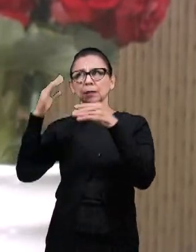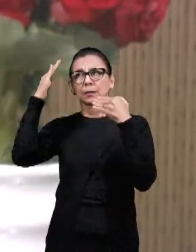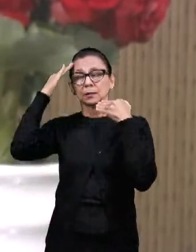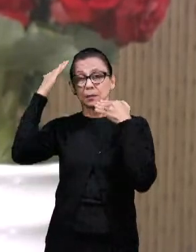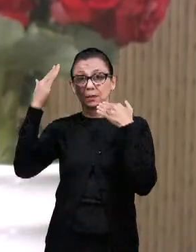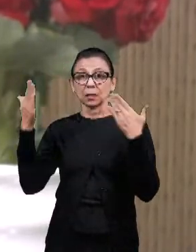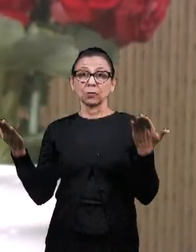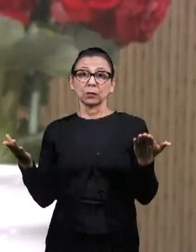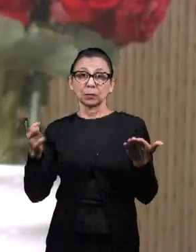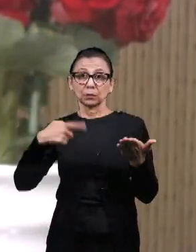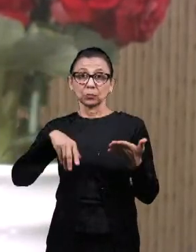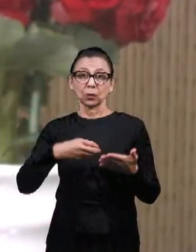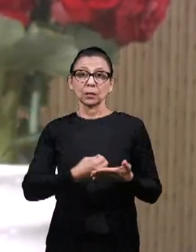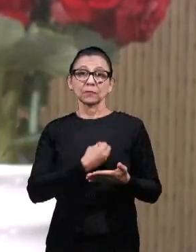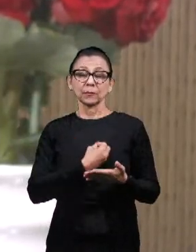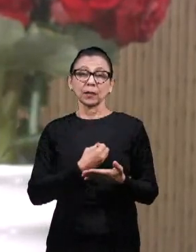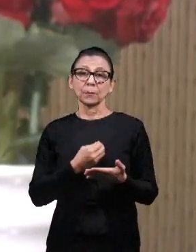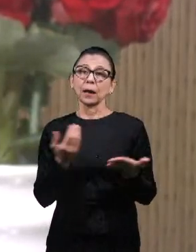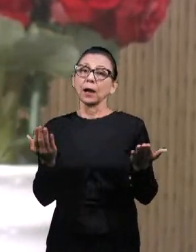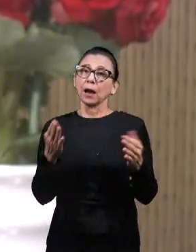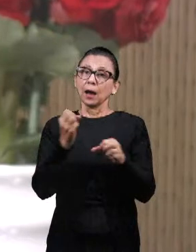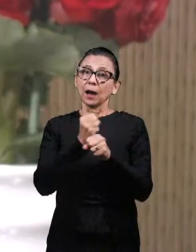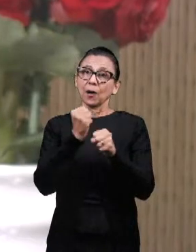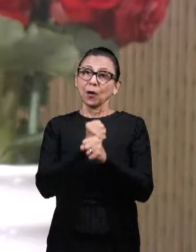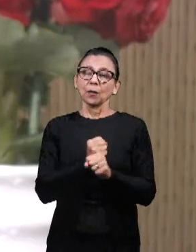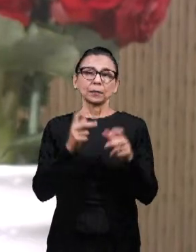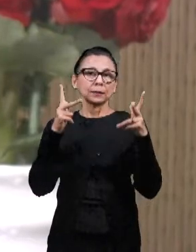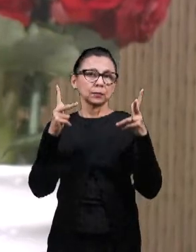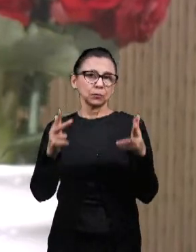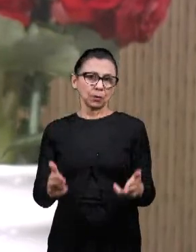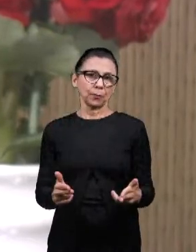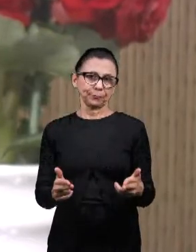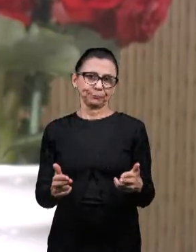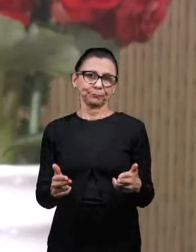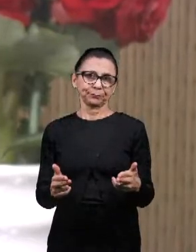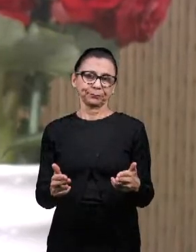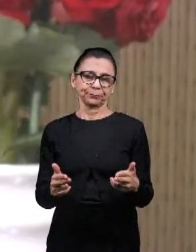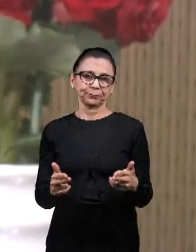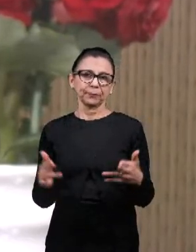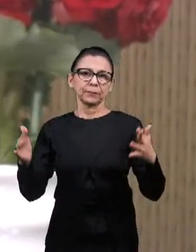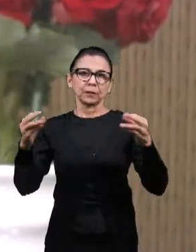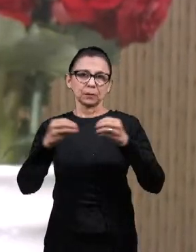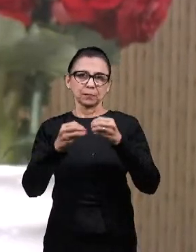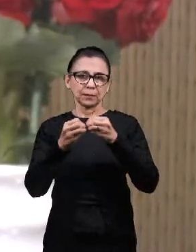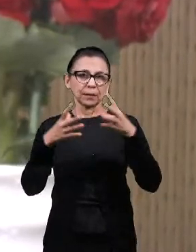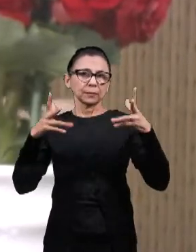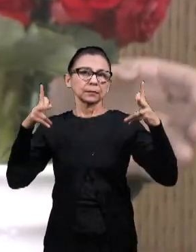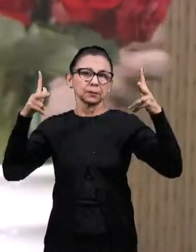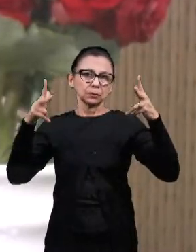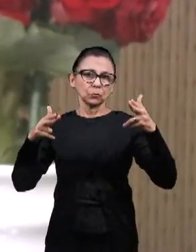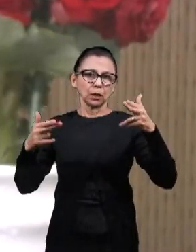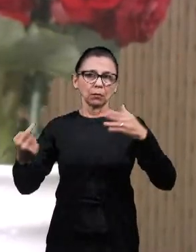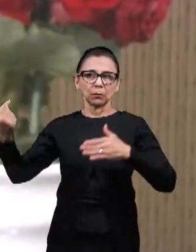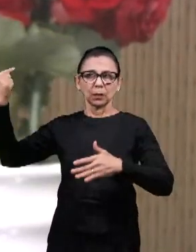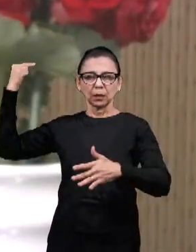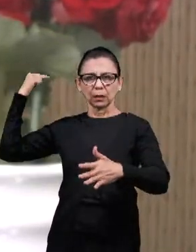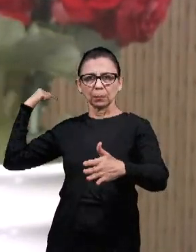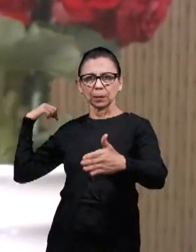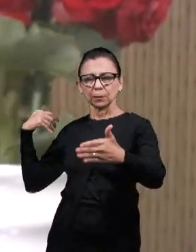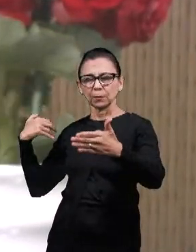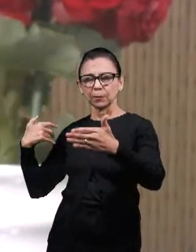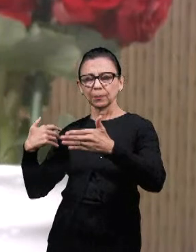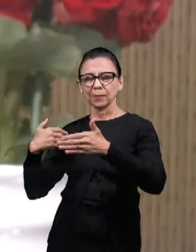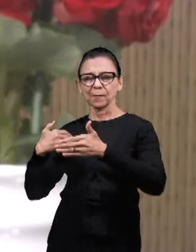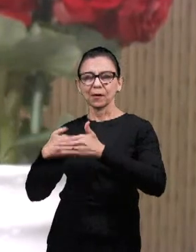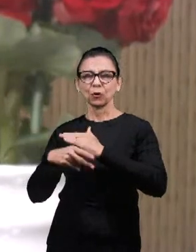o mesmo Deus. Glória a Jesus. As mesmas maravilhas. E, embora tanto tempo, mas esse Deus